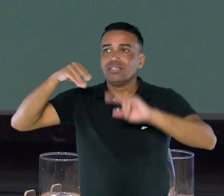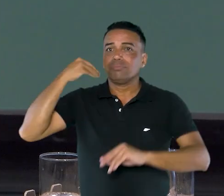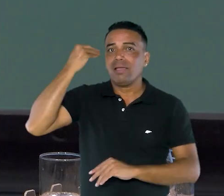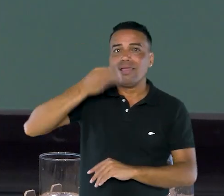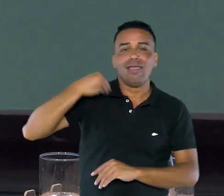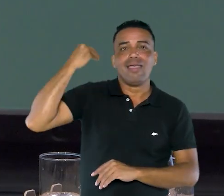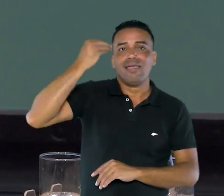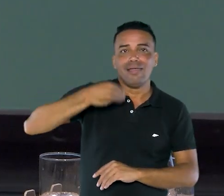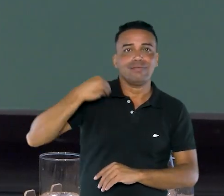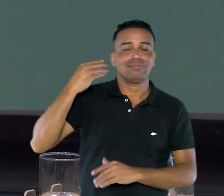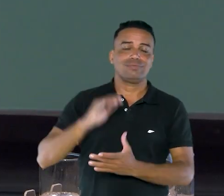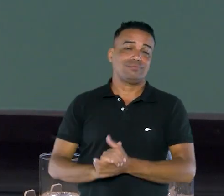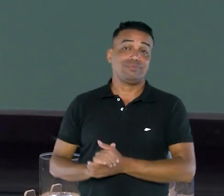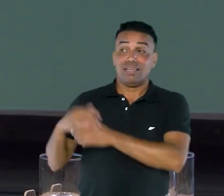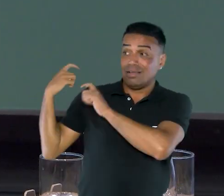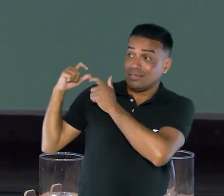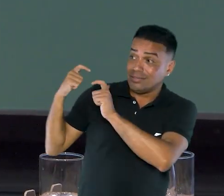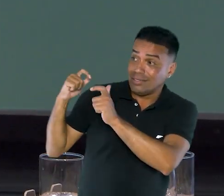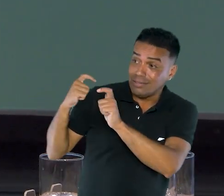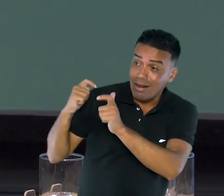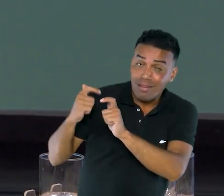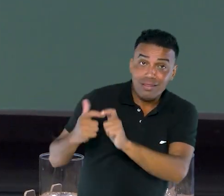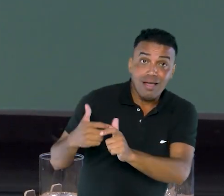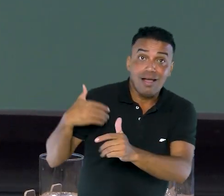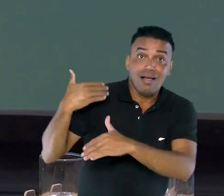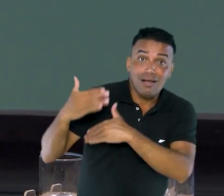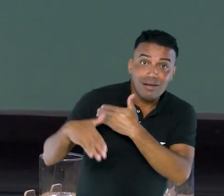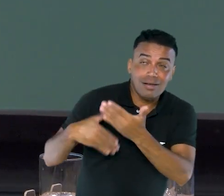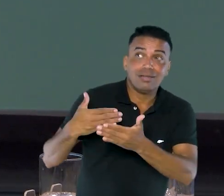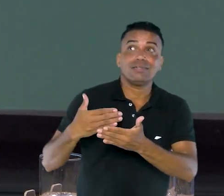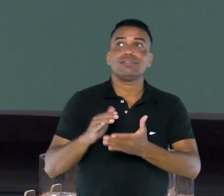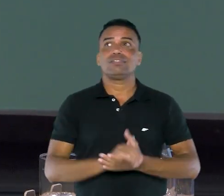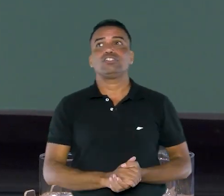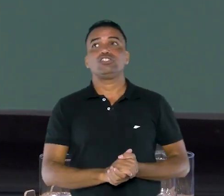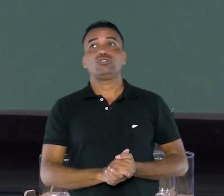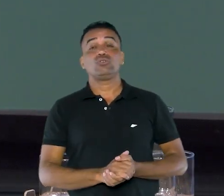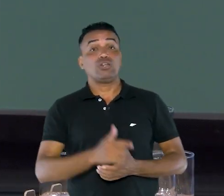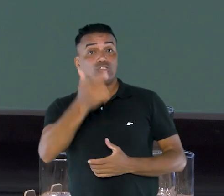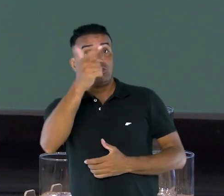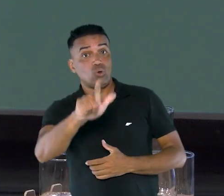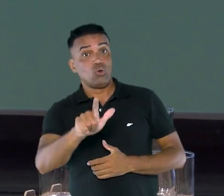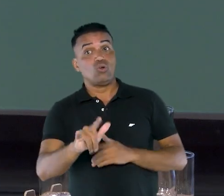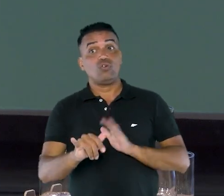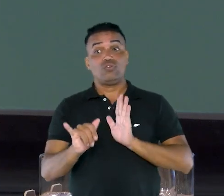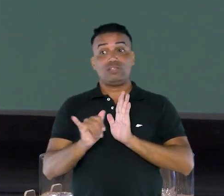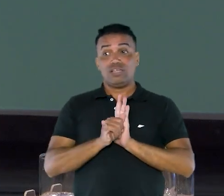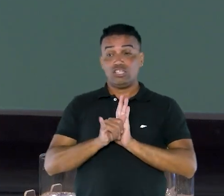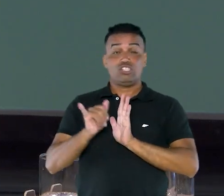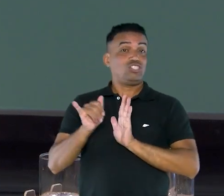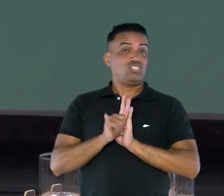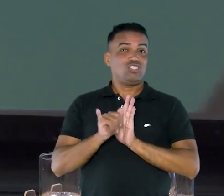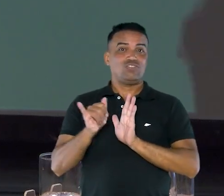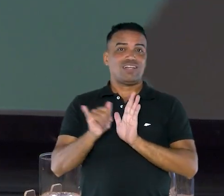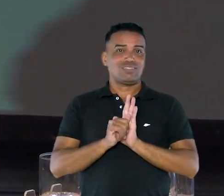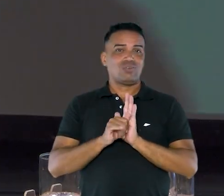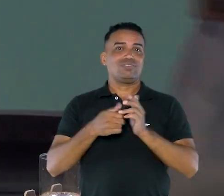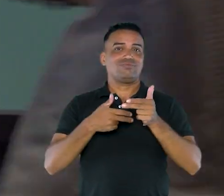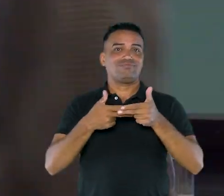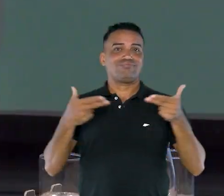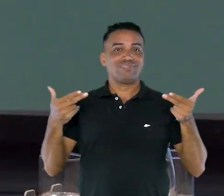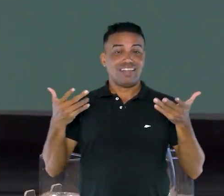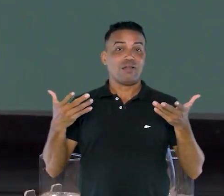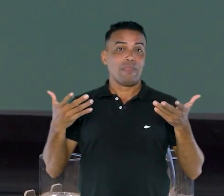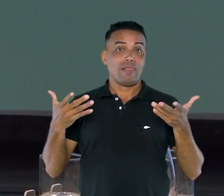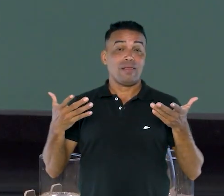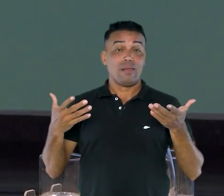histórias, as ancestralidades, o que se cruza, o que eu repito, o que eu sou, as identificações, muito